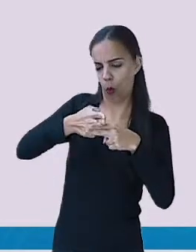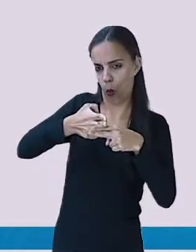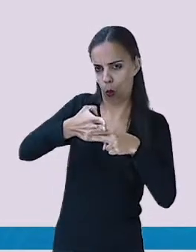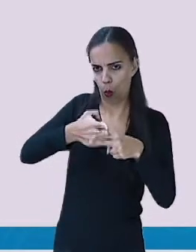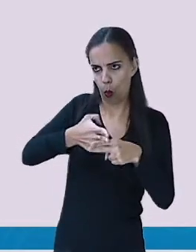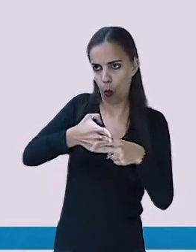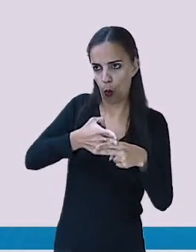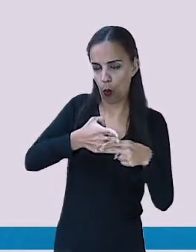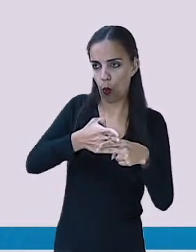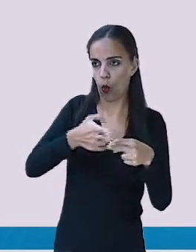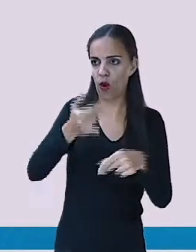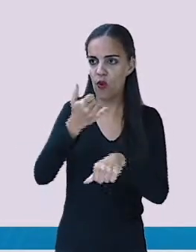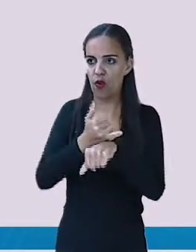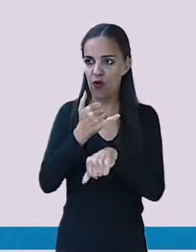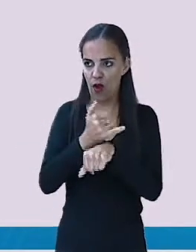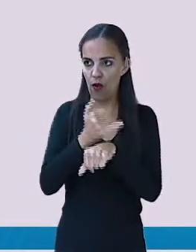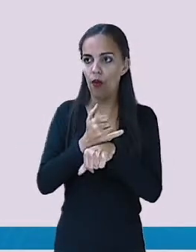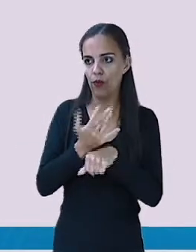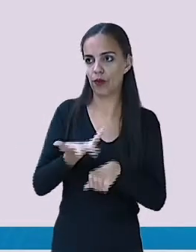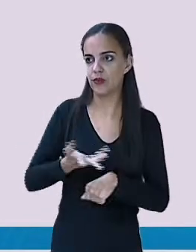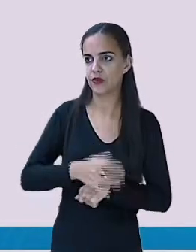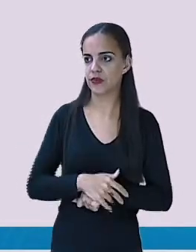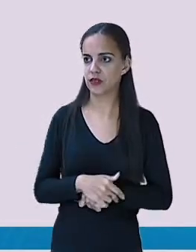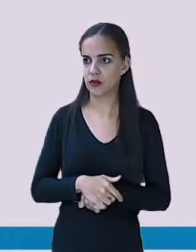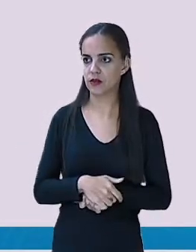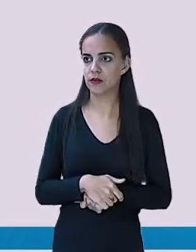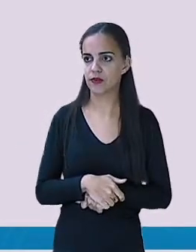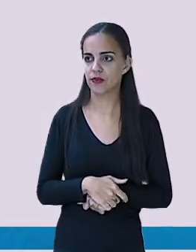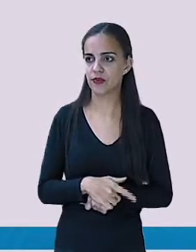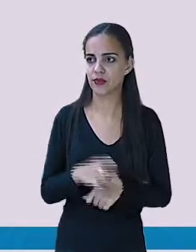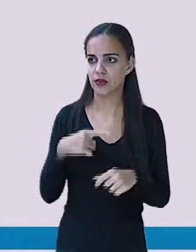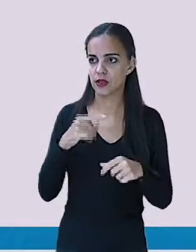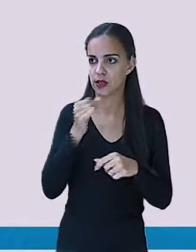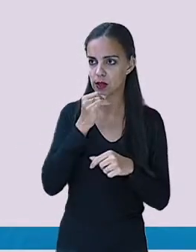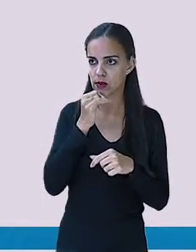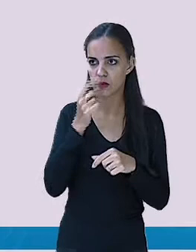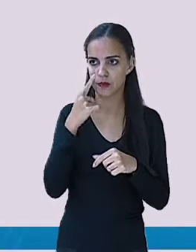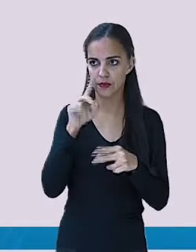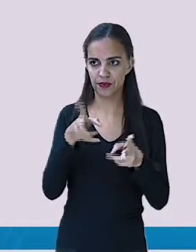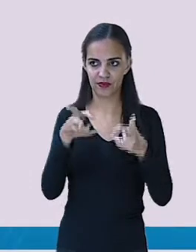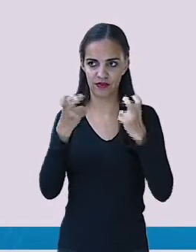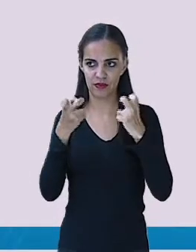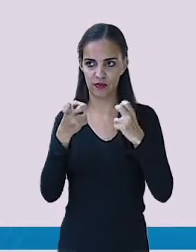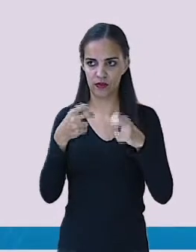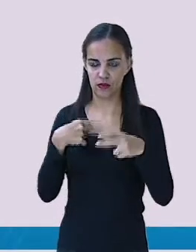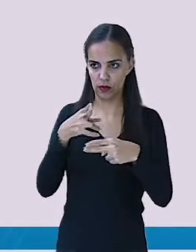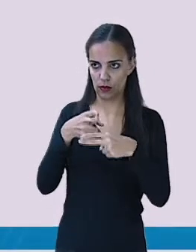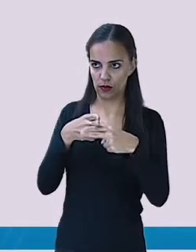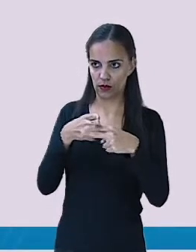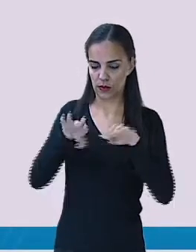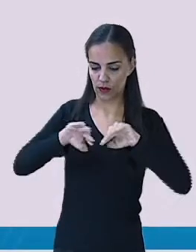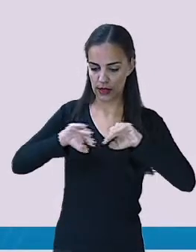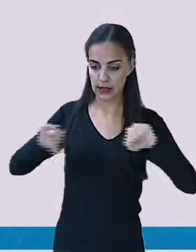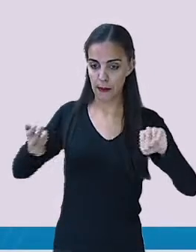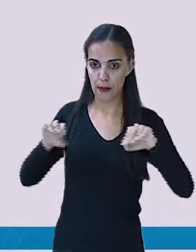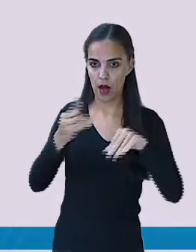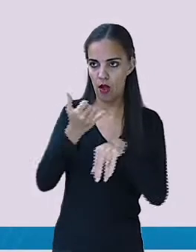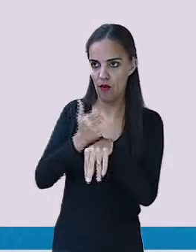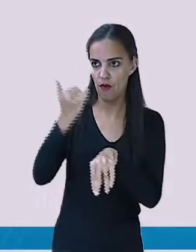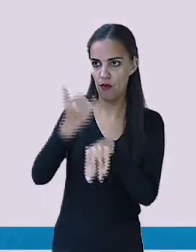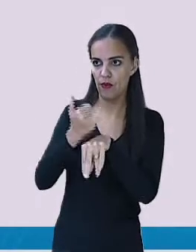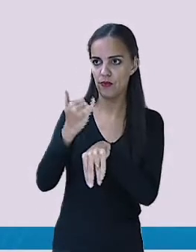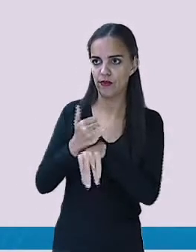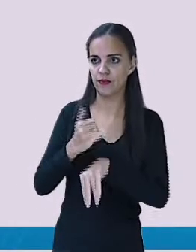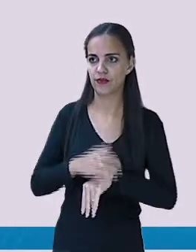um pedaço do ferro esse pedaço que será separado do